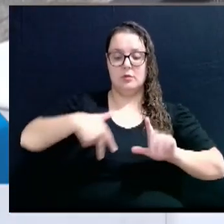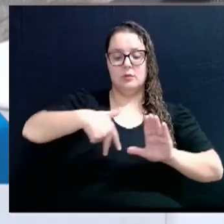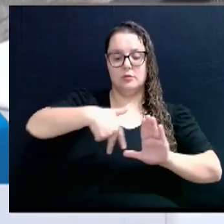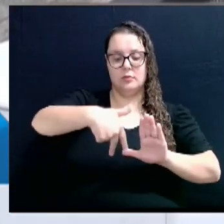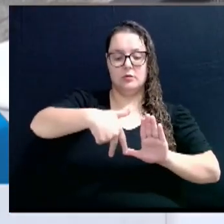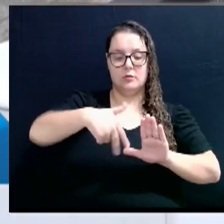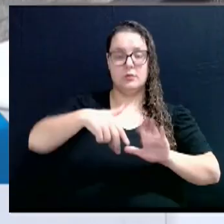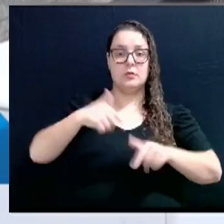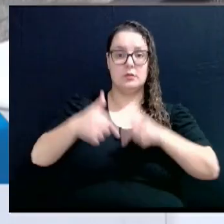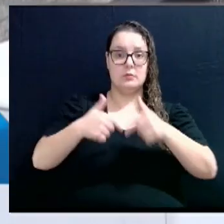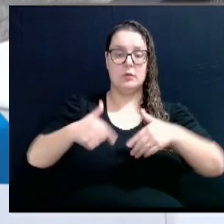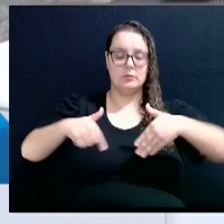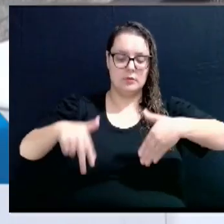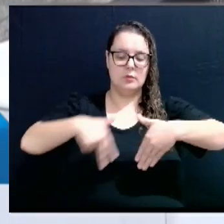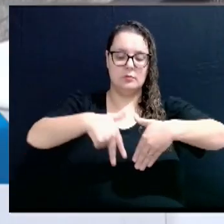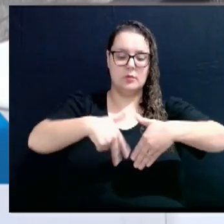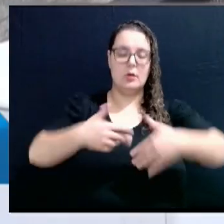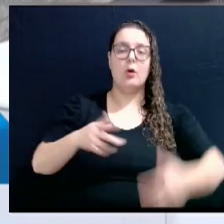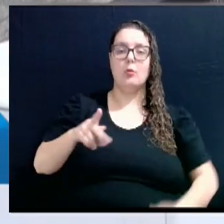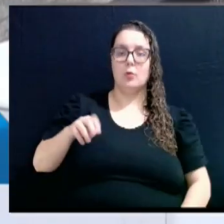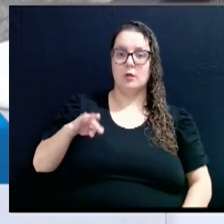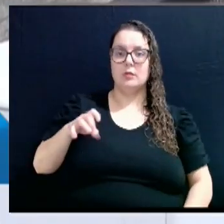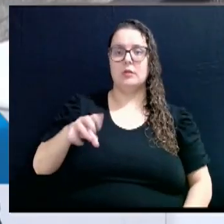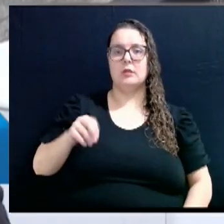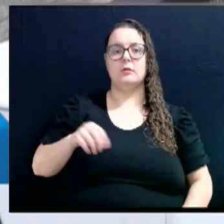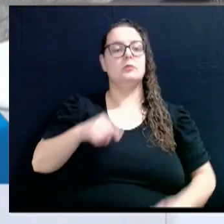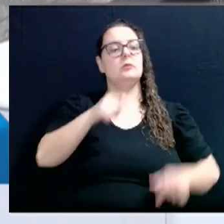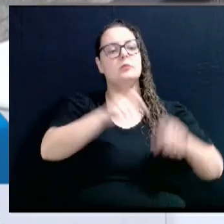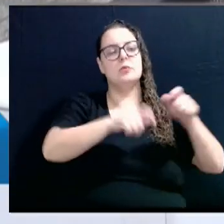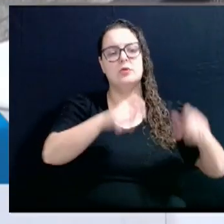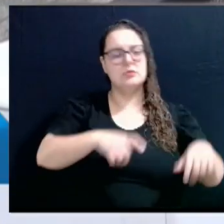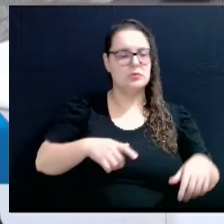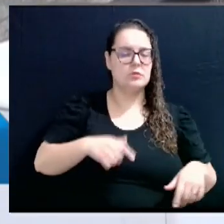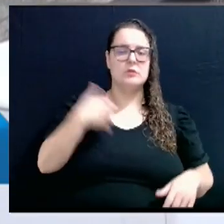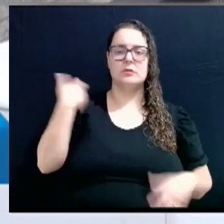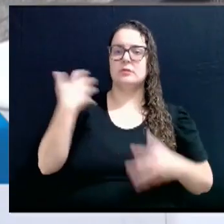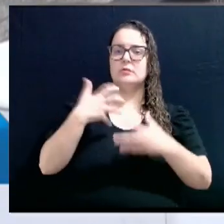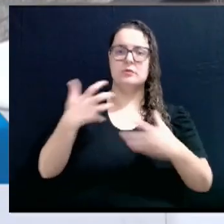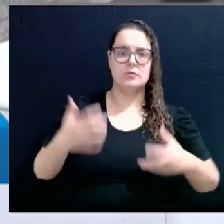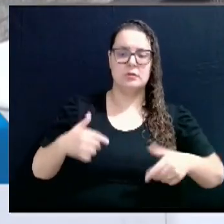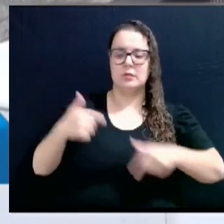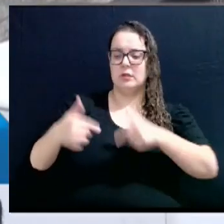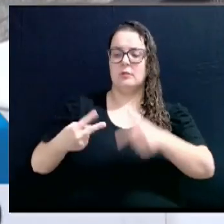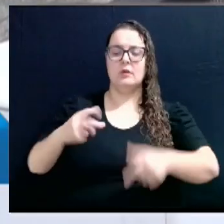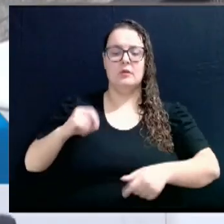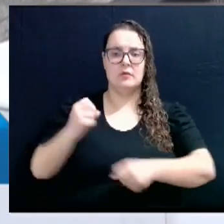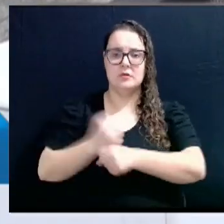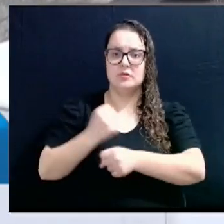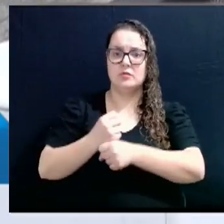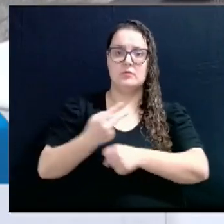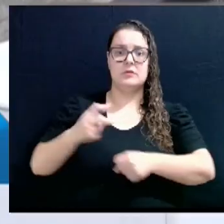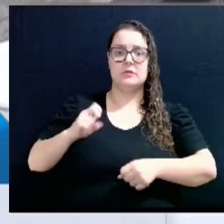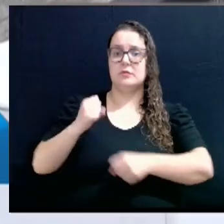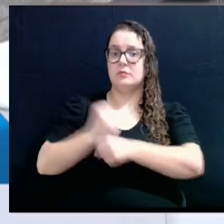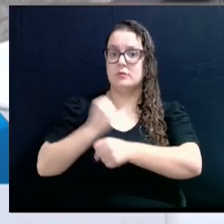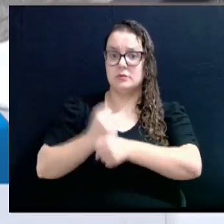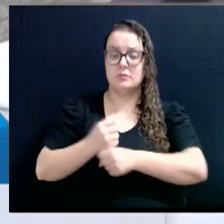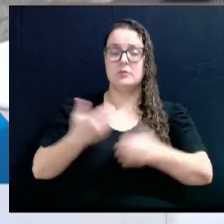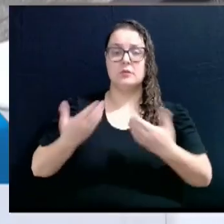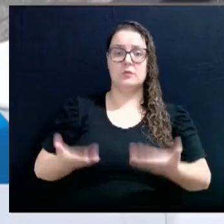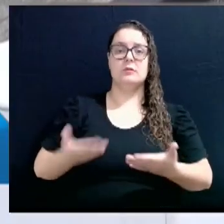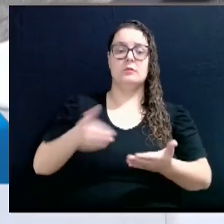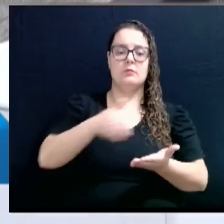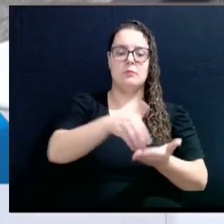vezes pessoas idosas, que trabalham em condomínios há 20 anos, há 25 anos, que estão sendo demitidos, que